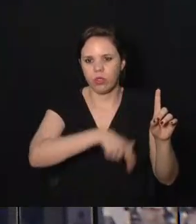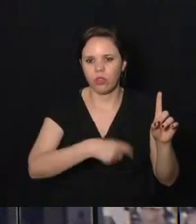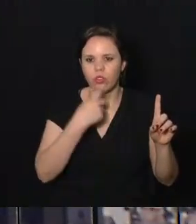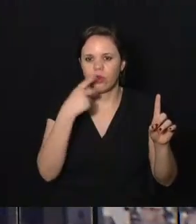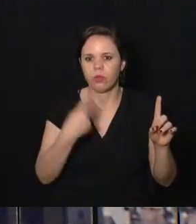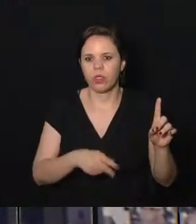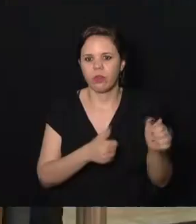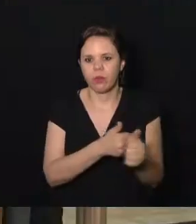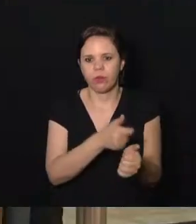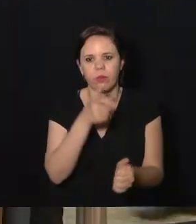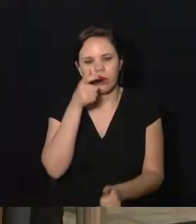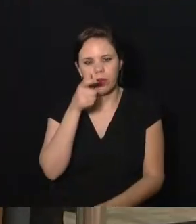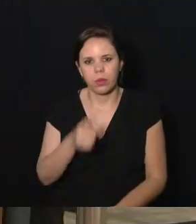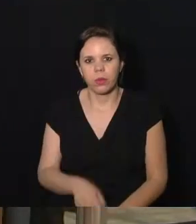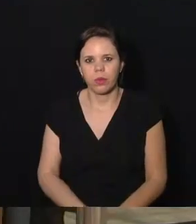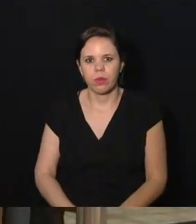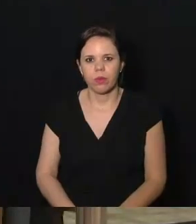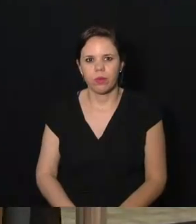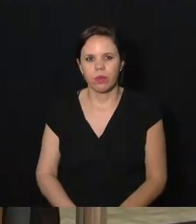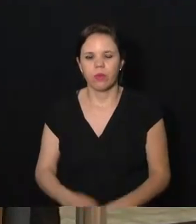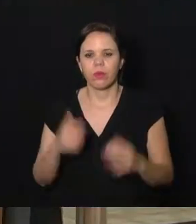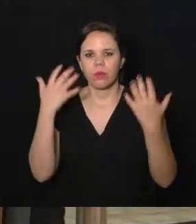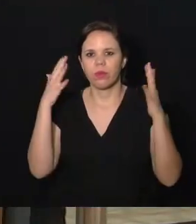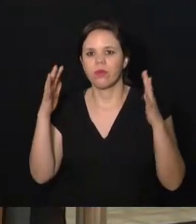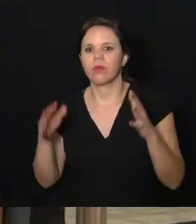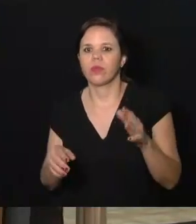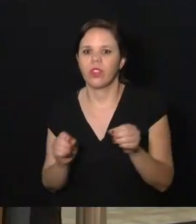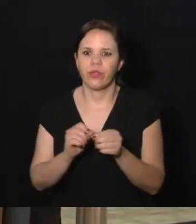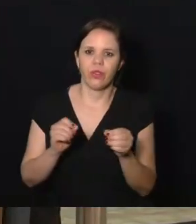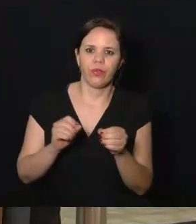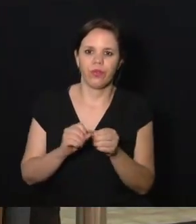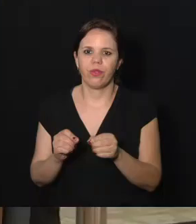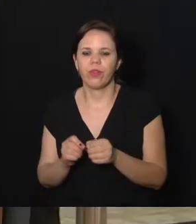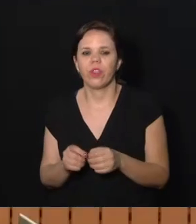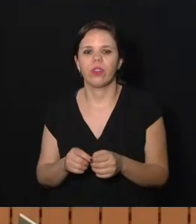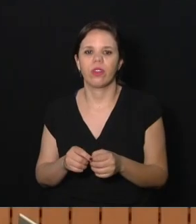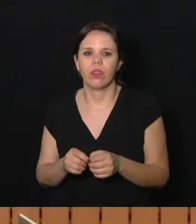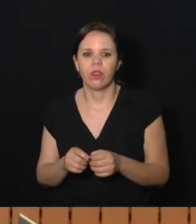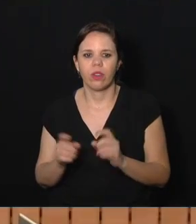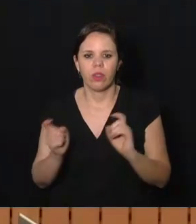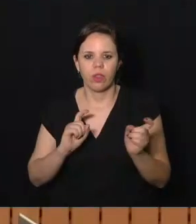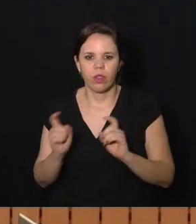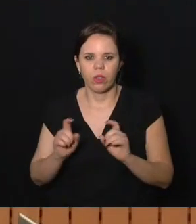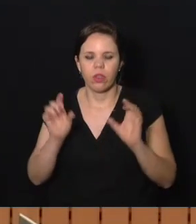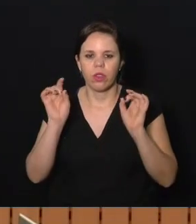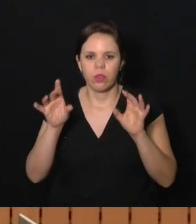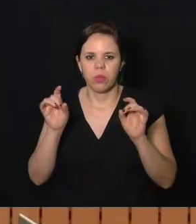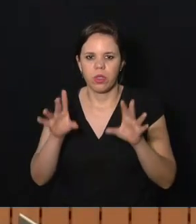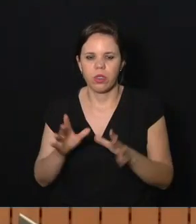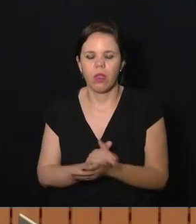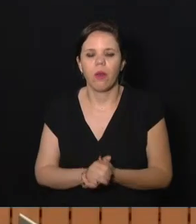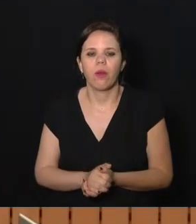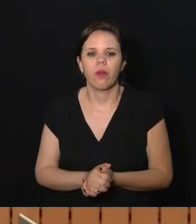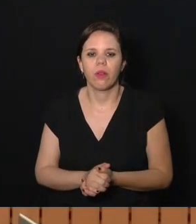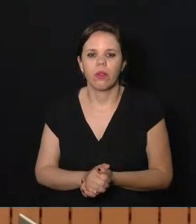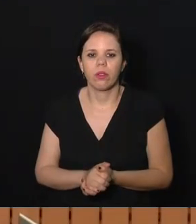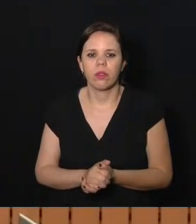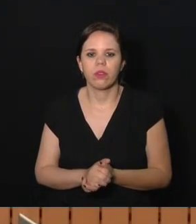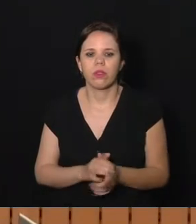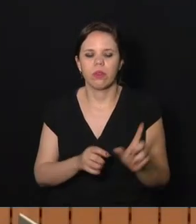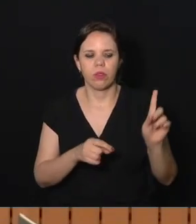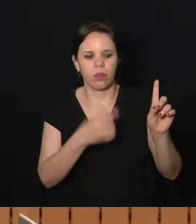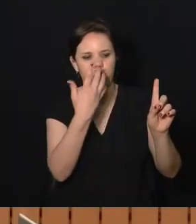Campinas. Acompanhe. As homenagens foram feitas durante a sessão solene. No caso, iremos homenagear pessoas que